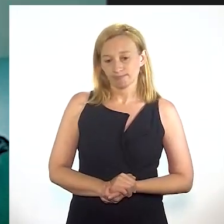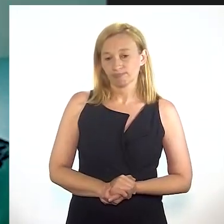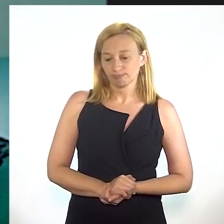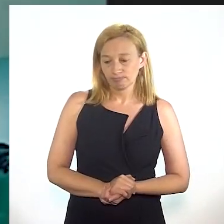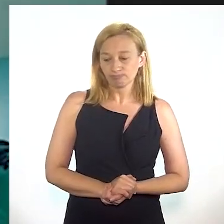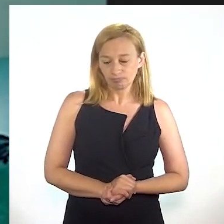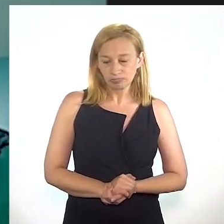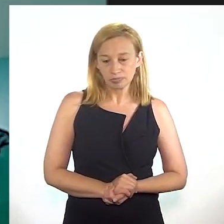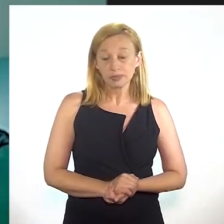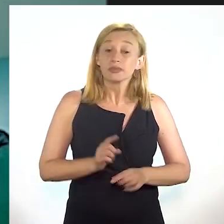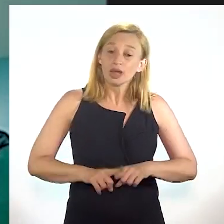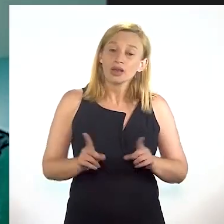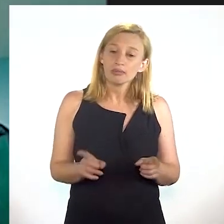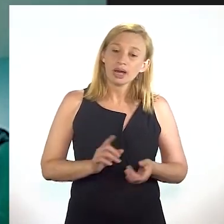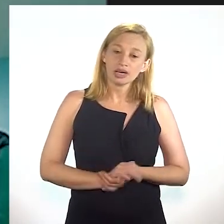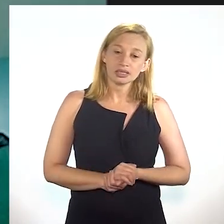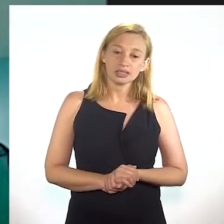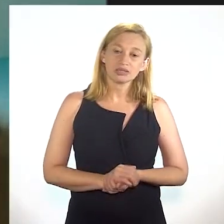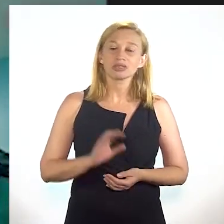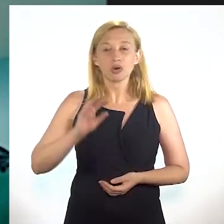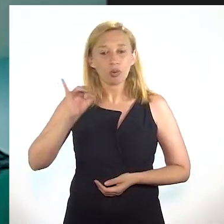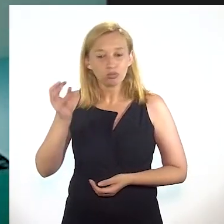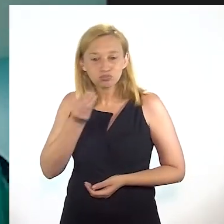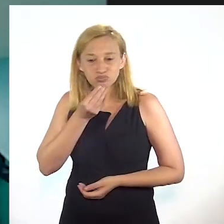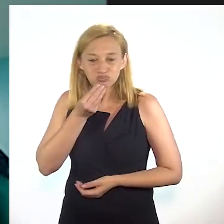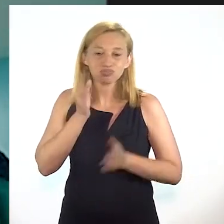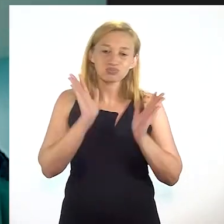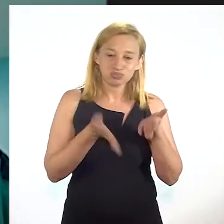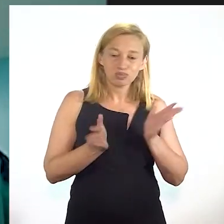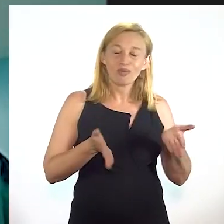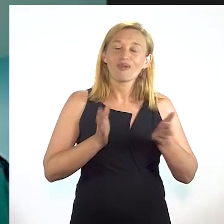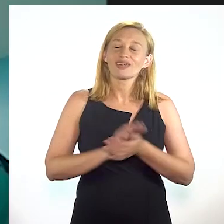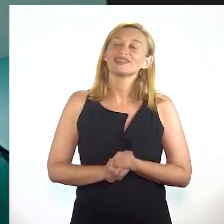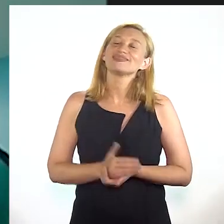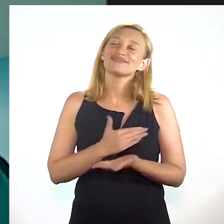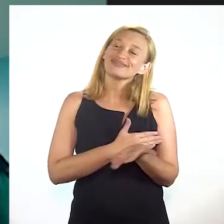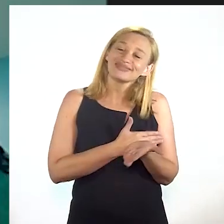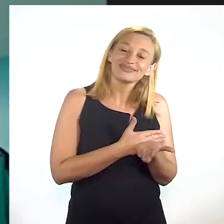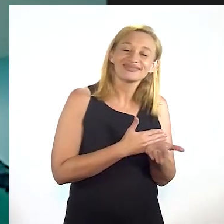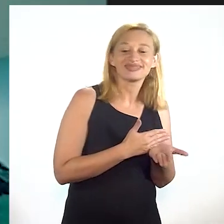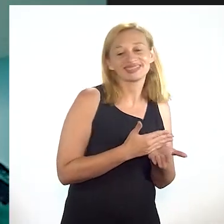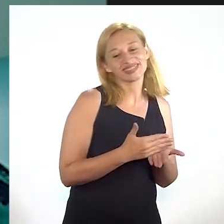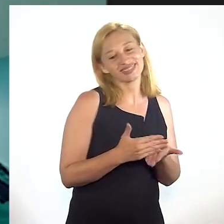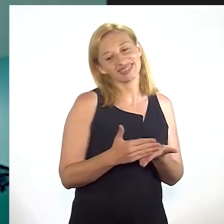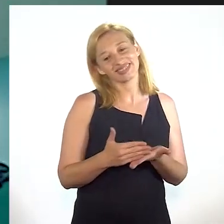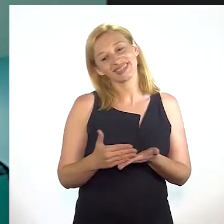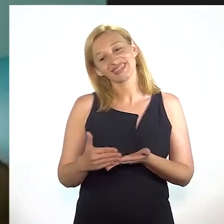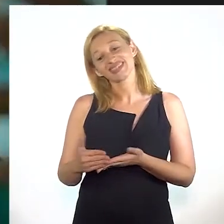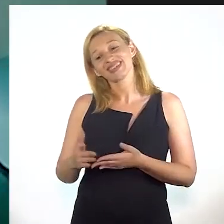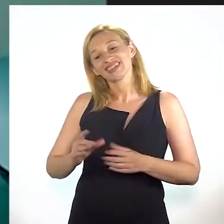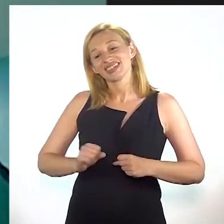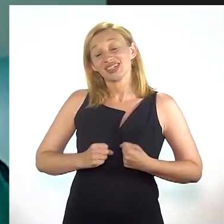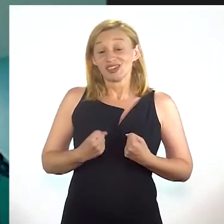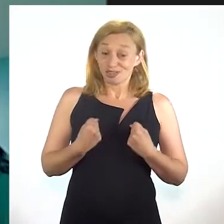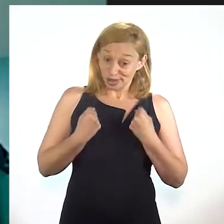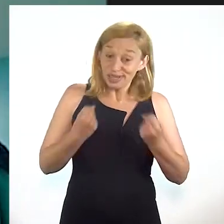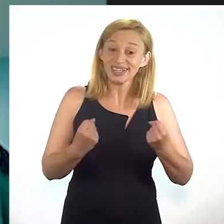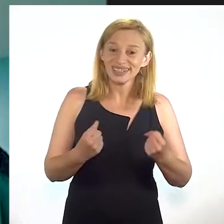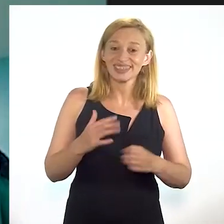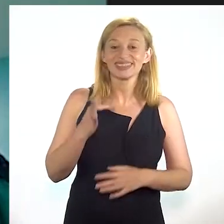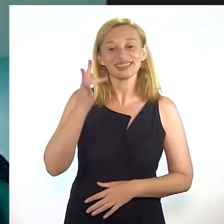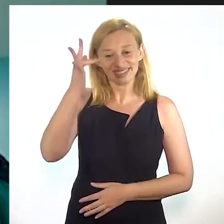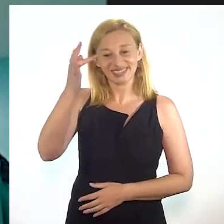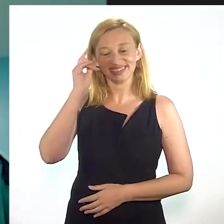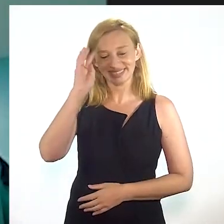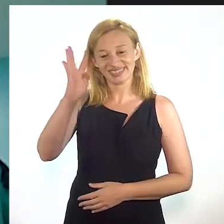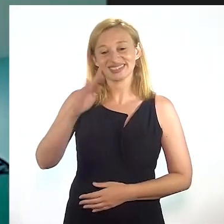muito, não vou mentir, né? Mas só que com essa oportunidade hoje eu estou começando a reanimar a minha história, a